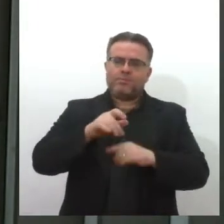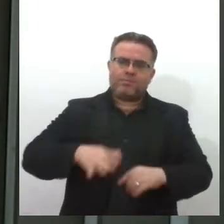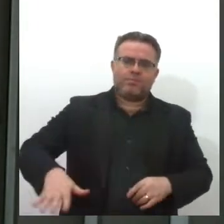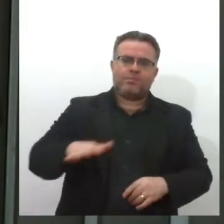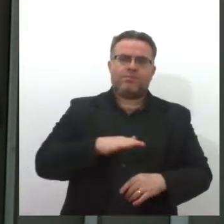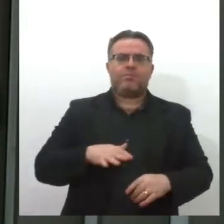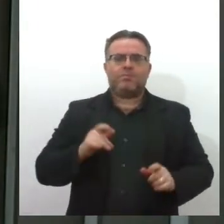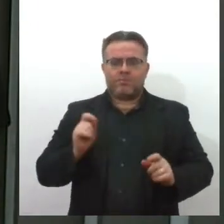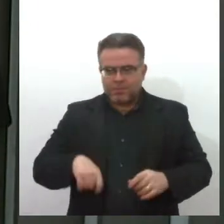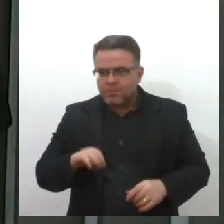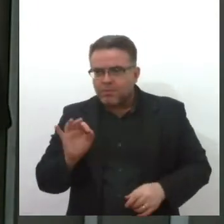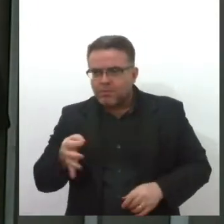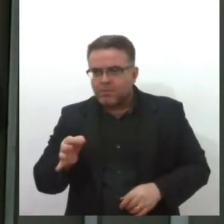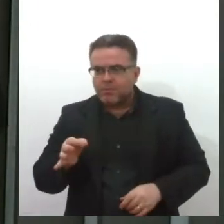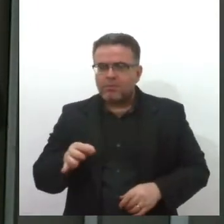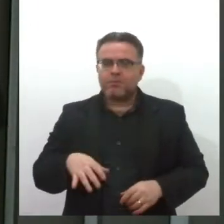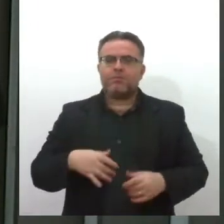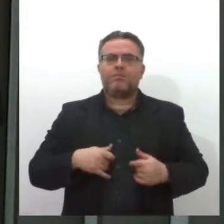da sociedade, né?